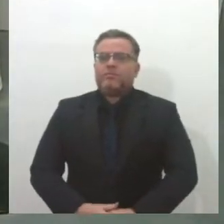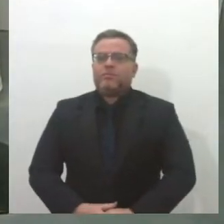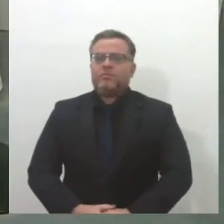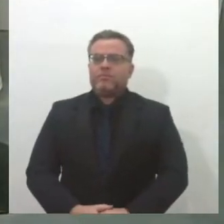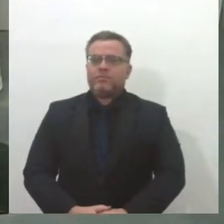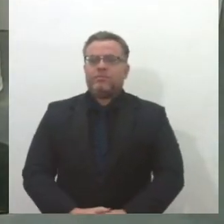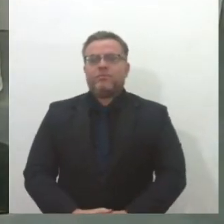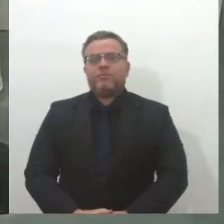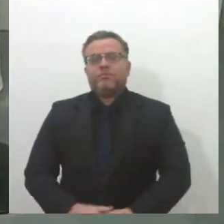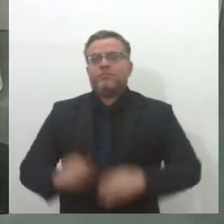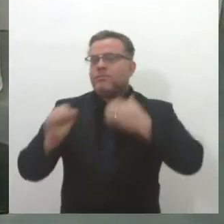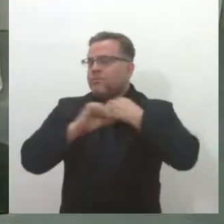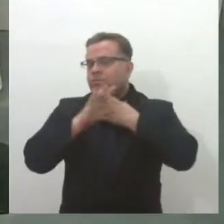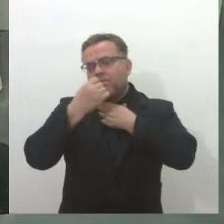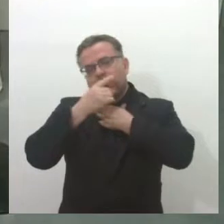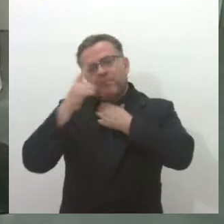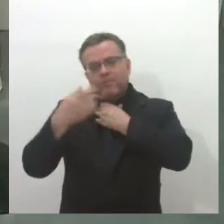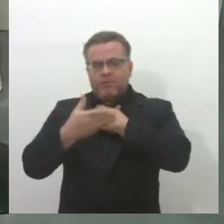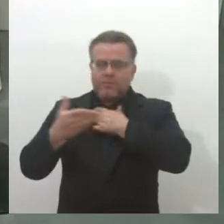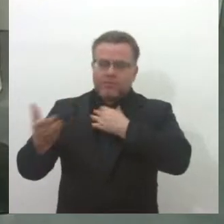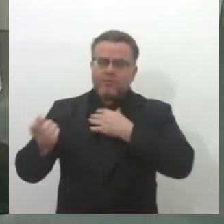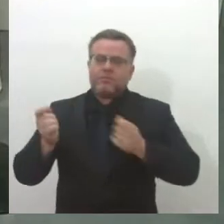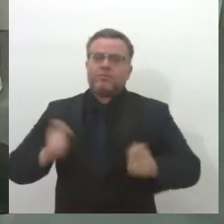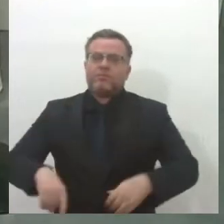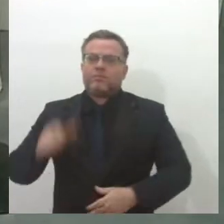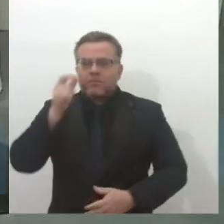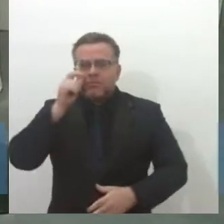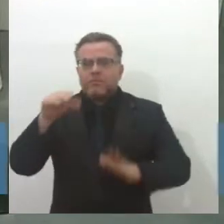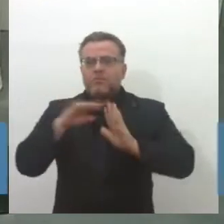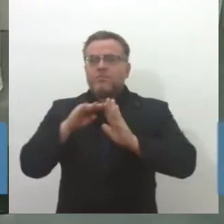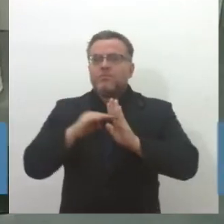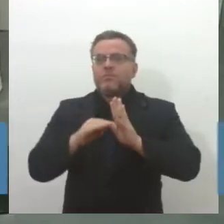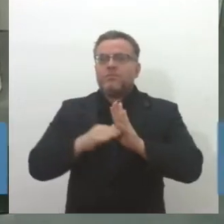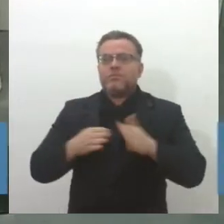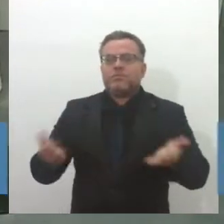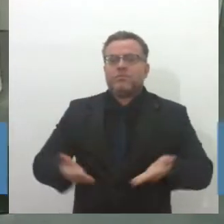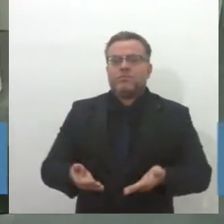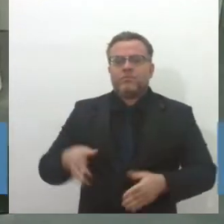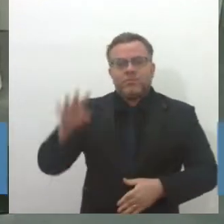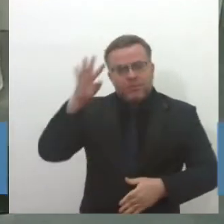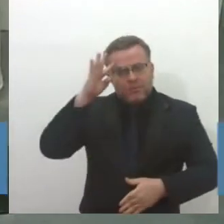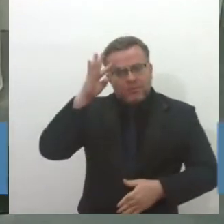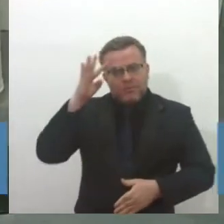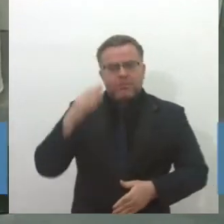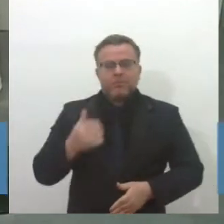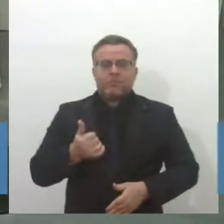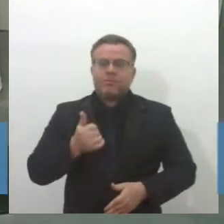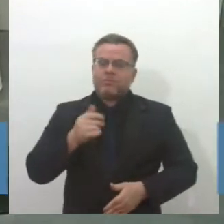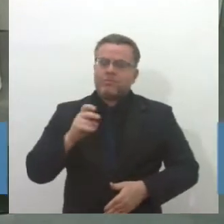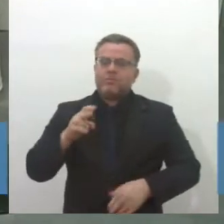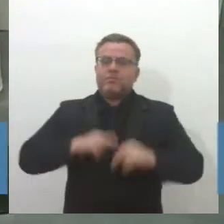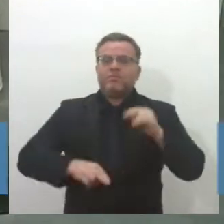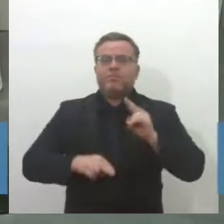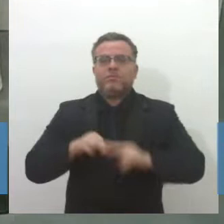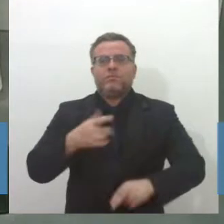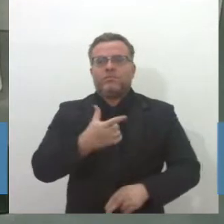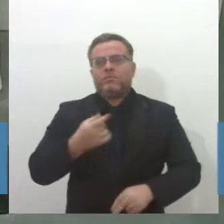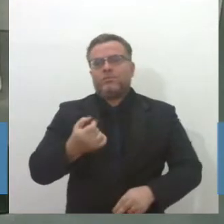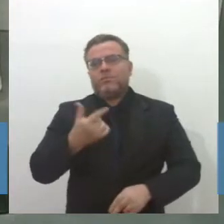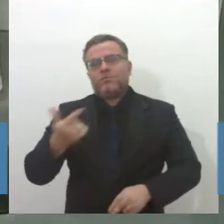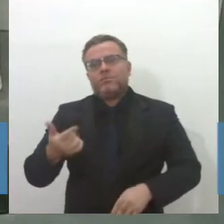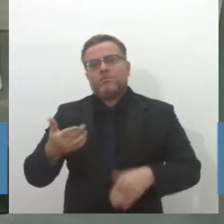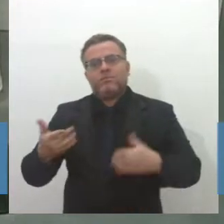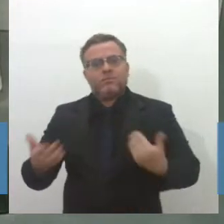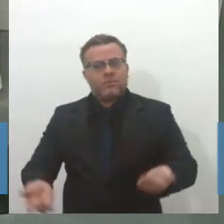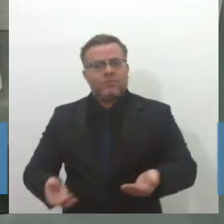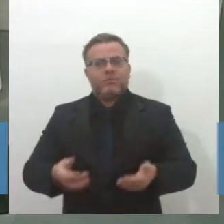Olá, bom dia para você que acompanha a nossa programação. Hoje é quarta-feira, 15 de junho de 2022. O programa